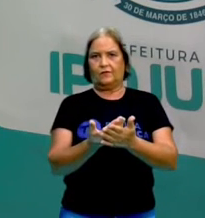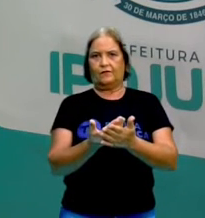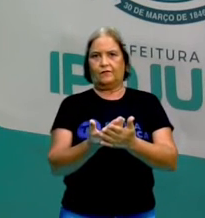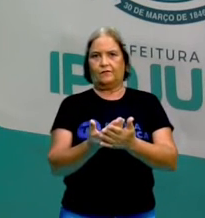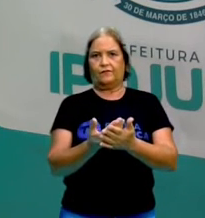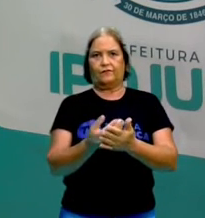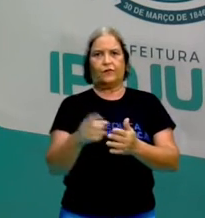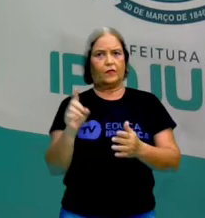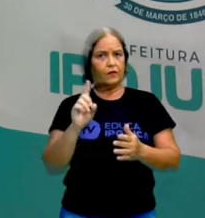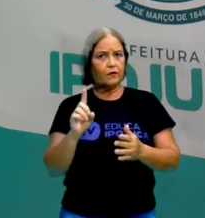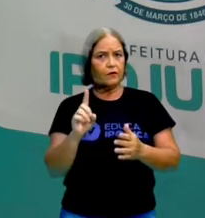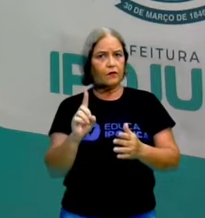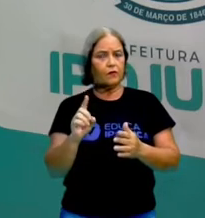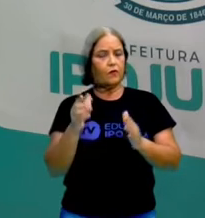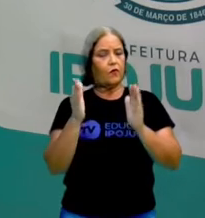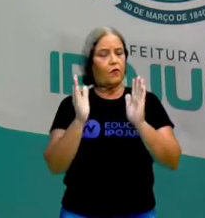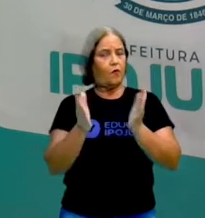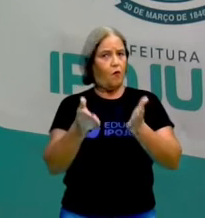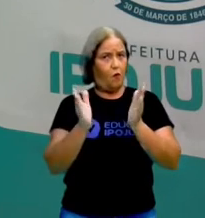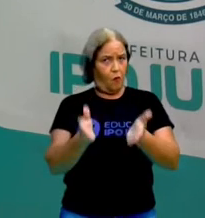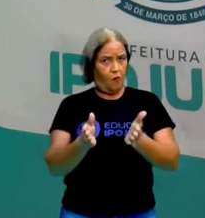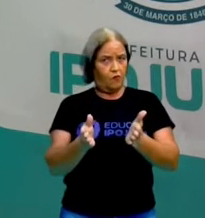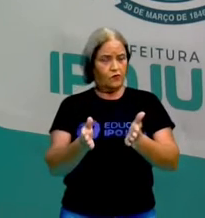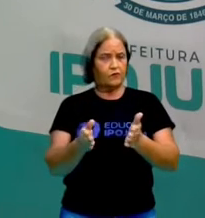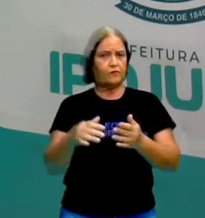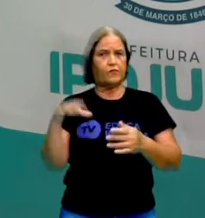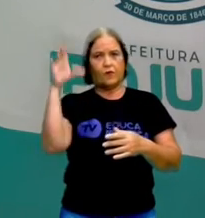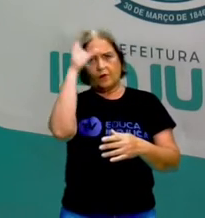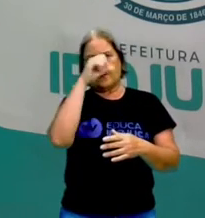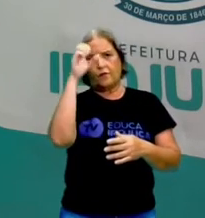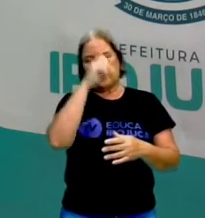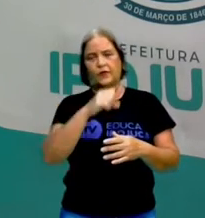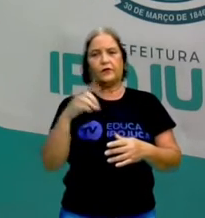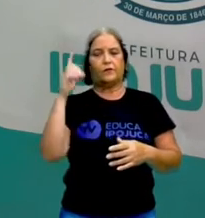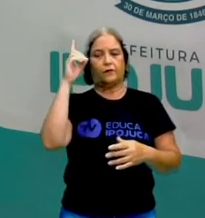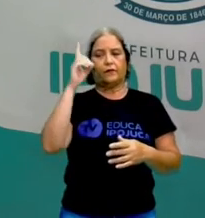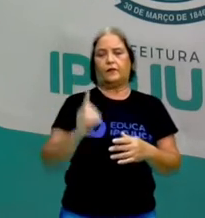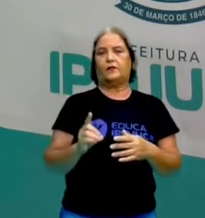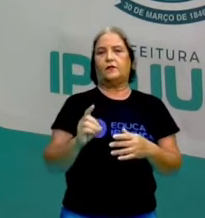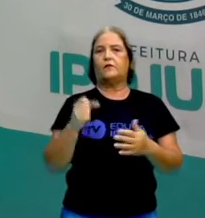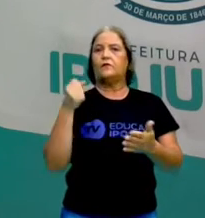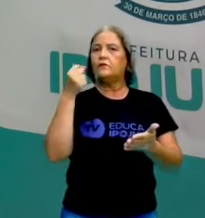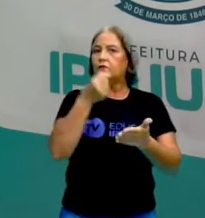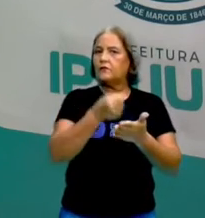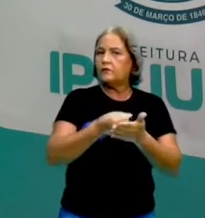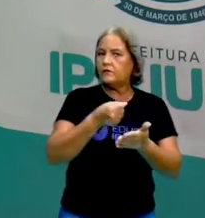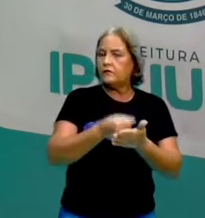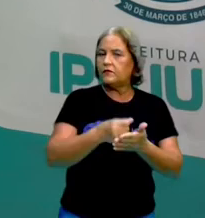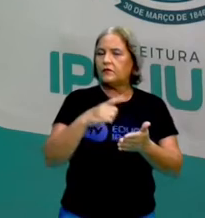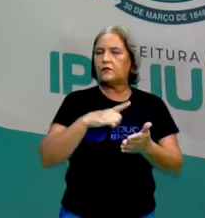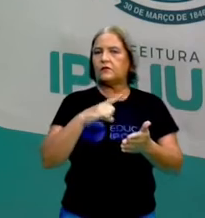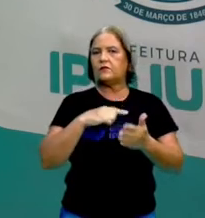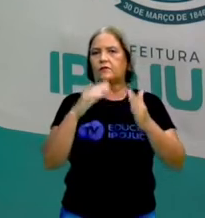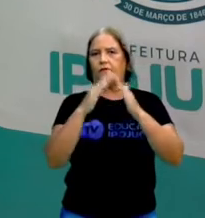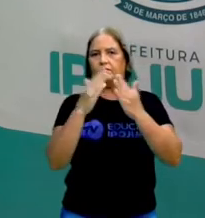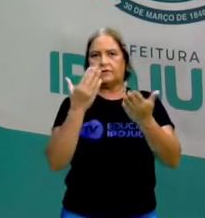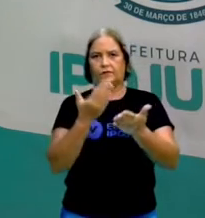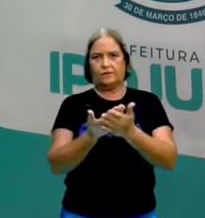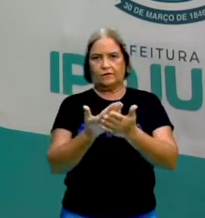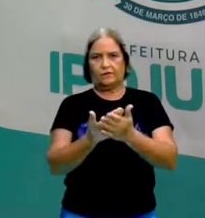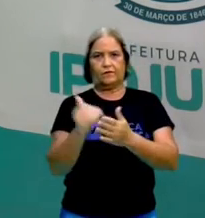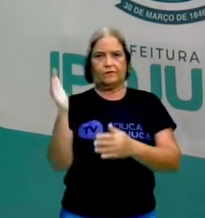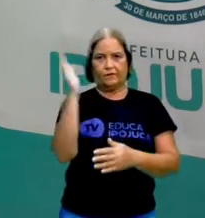vamos aprender alguns direitos e alguns deveres que nós temos na escola. Vamos lá?